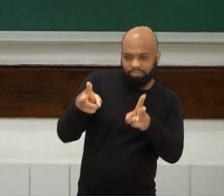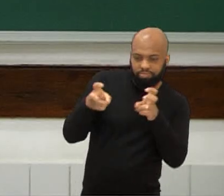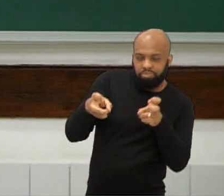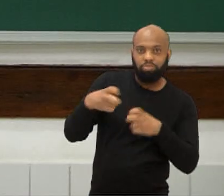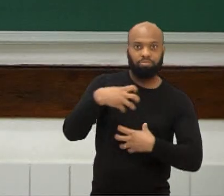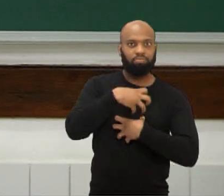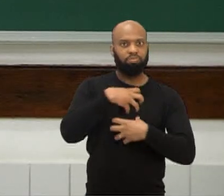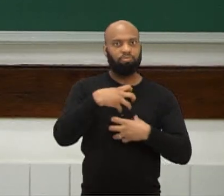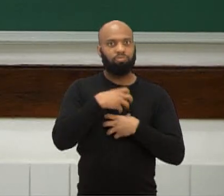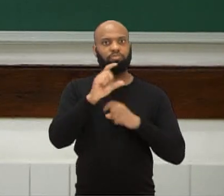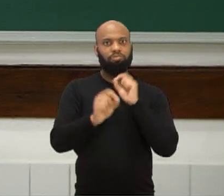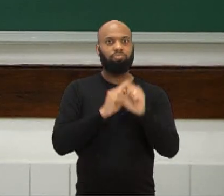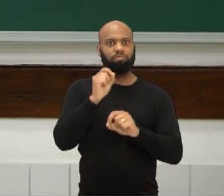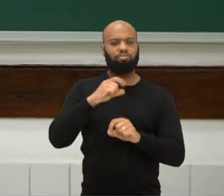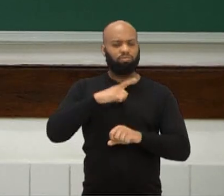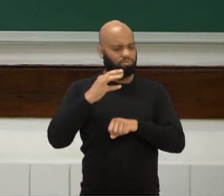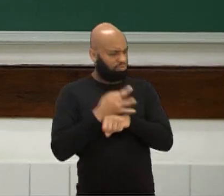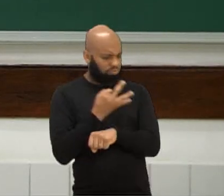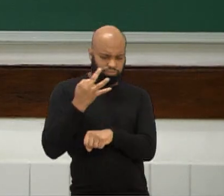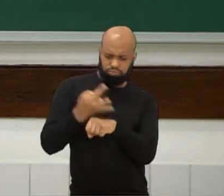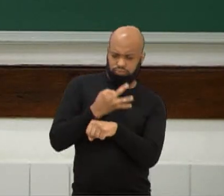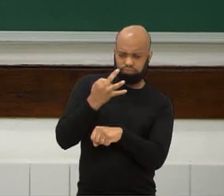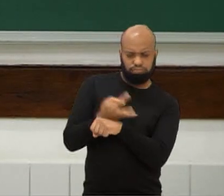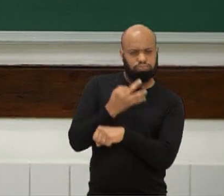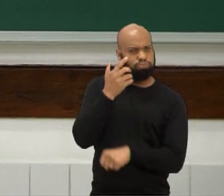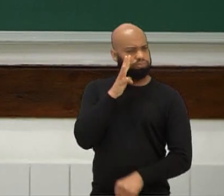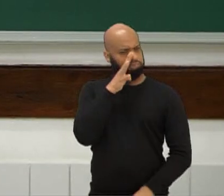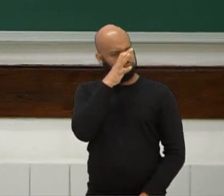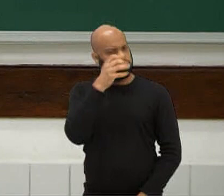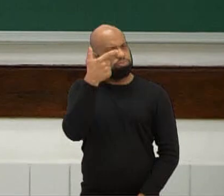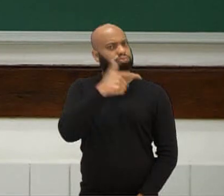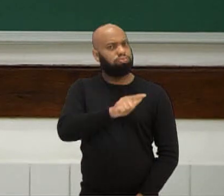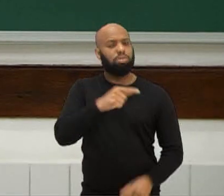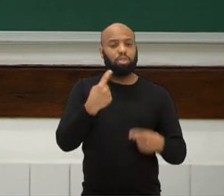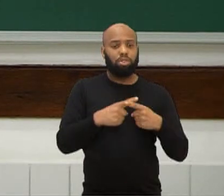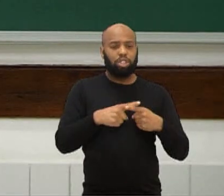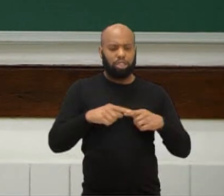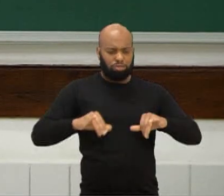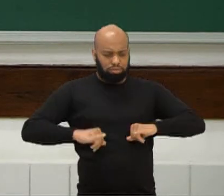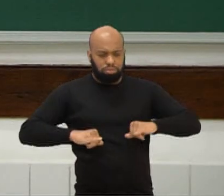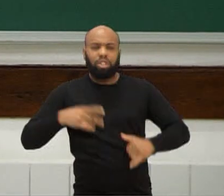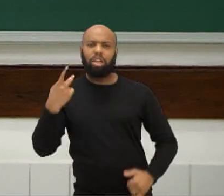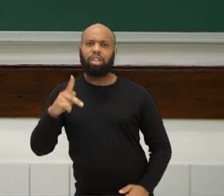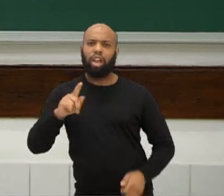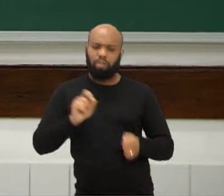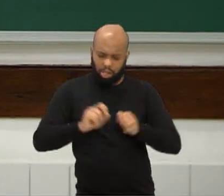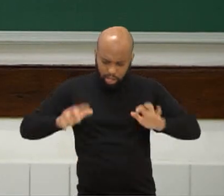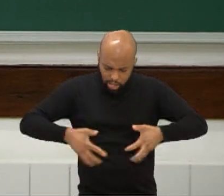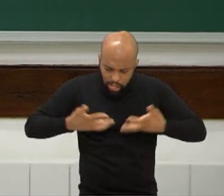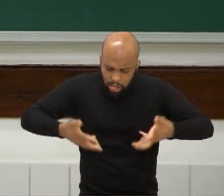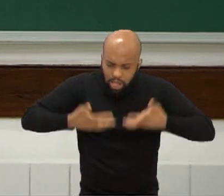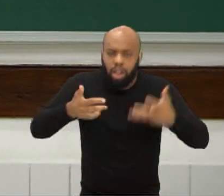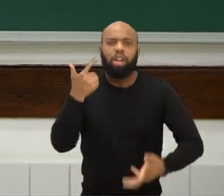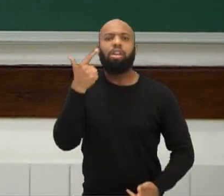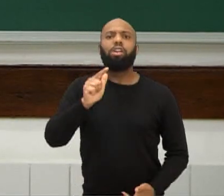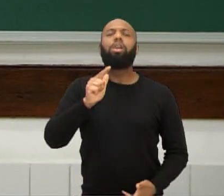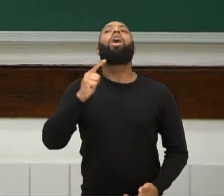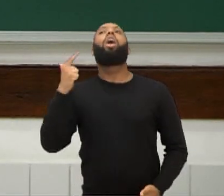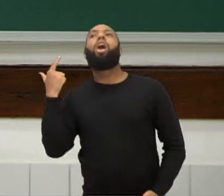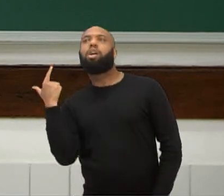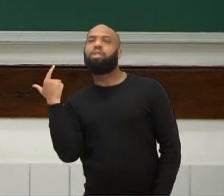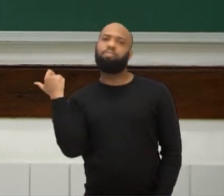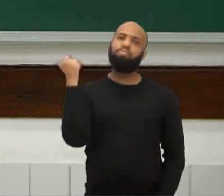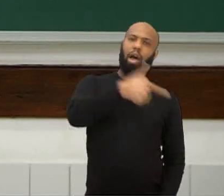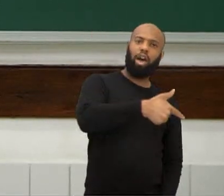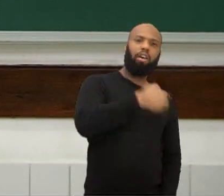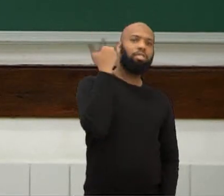era uma pessoa muito resiliente. Ela fazia da dor dela a força motriz que fazia com que ela superasse tudo